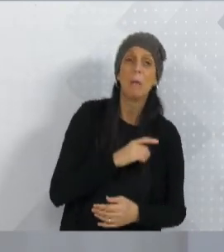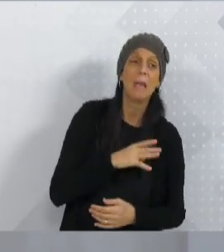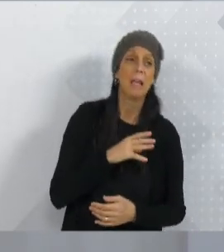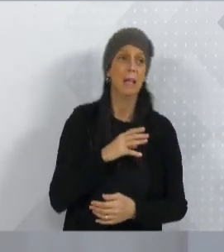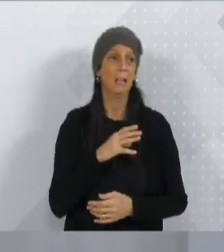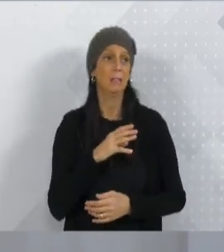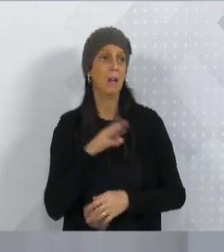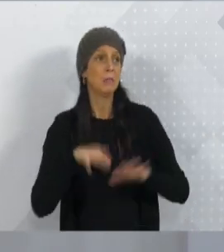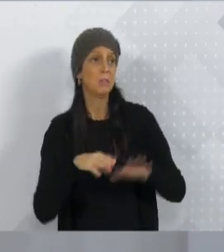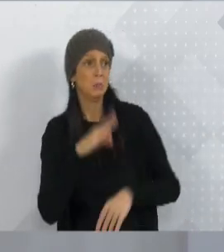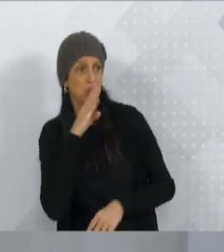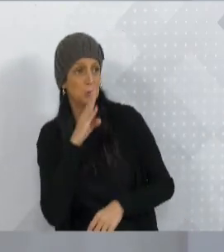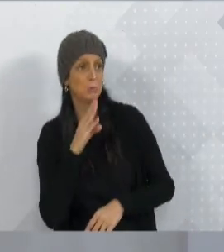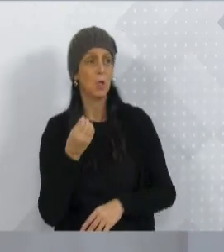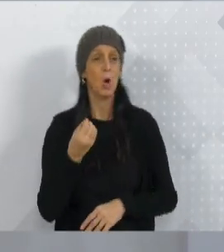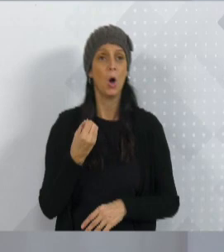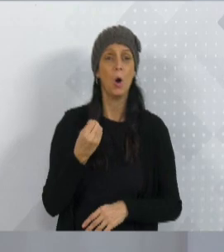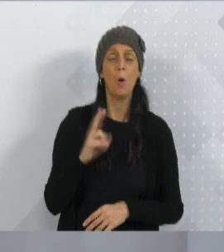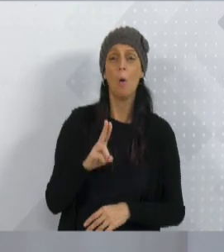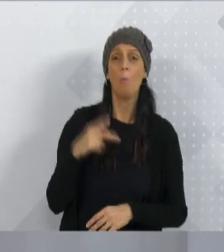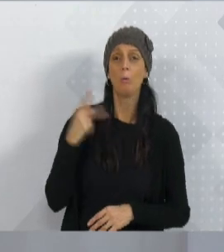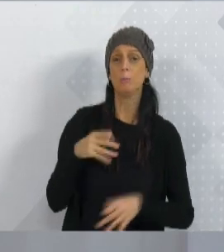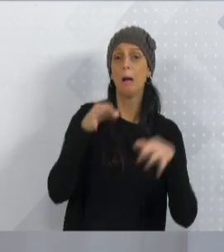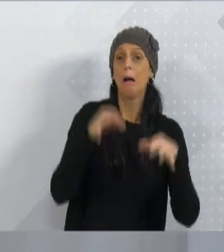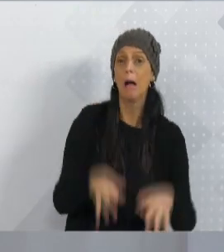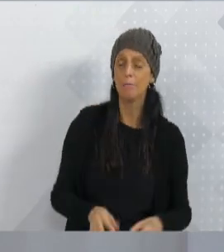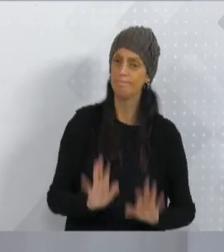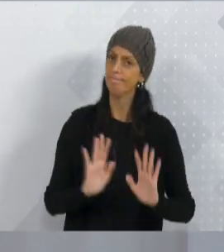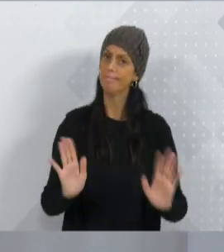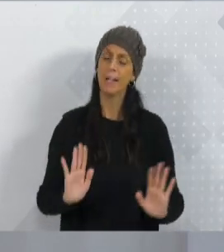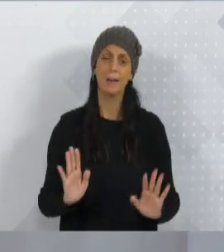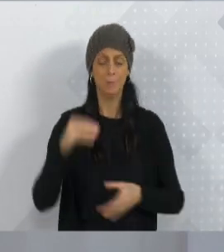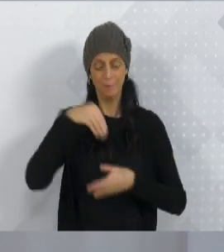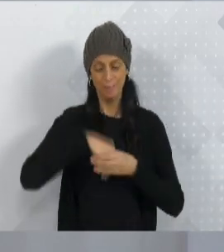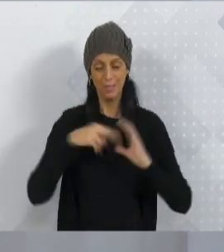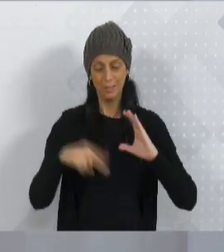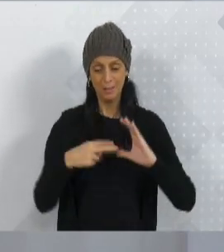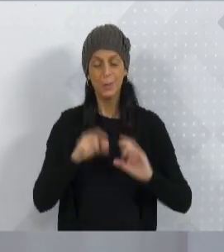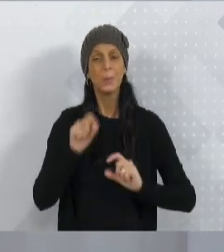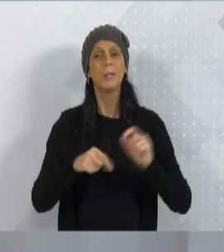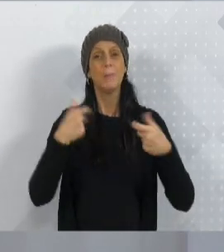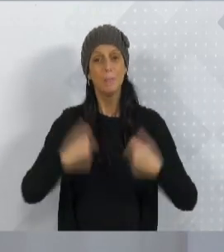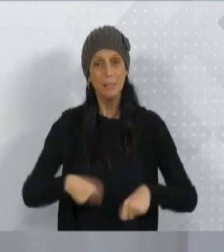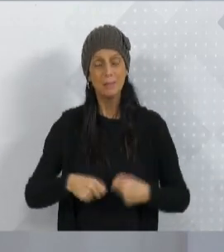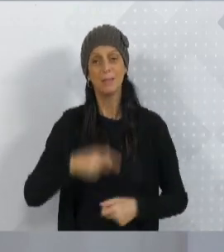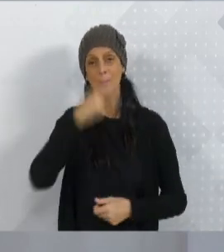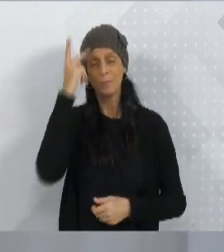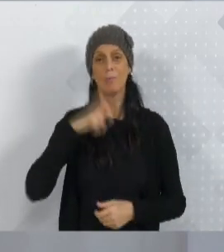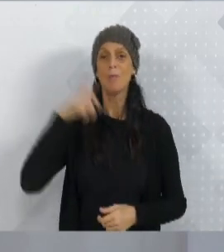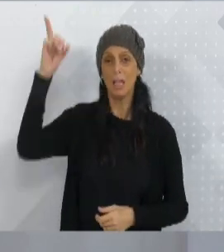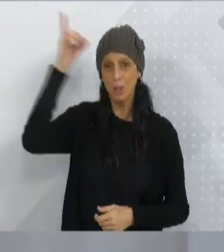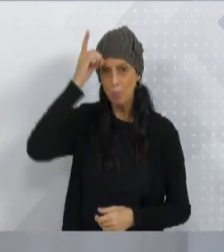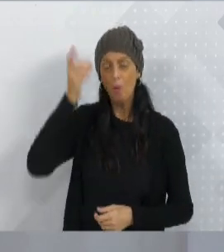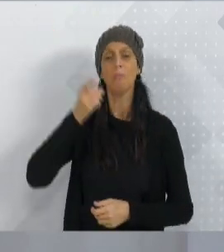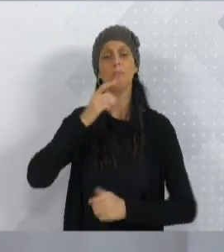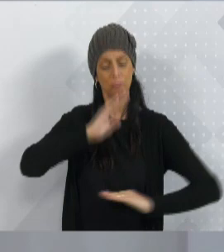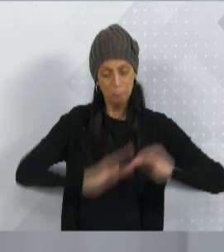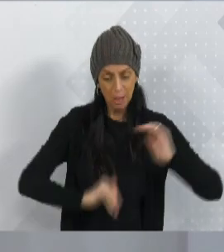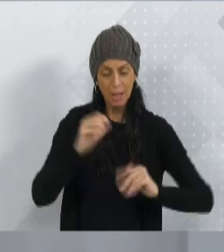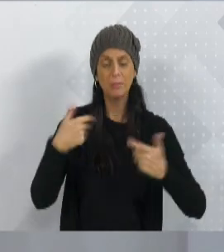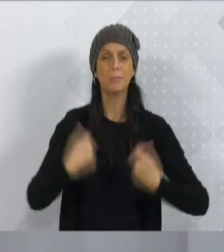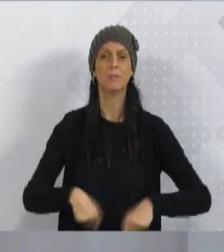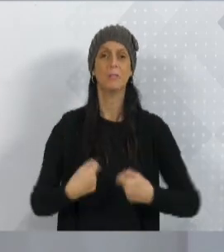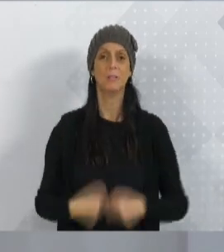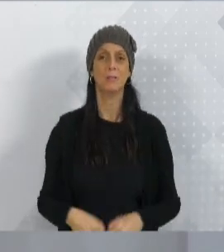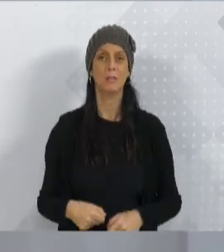espiritual de silêncio pelo Politicamente correto Blumenau precisa que esse Parlamento realmente siga sua vocação uma cidade melhor também